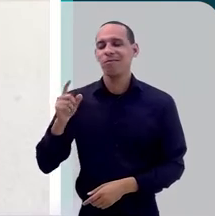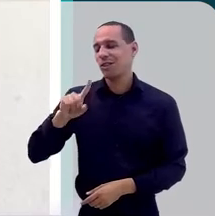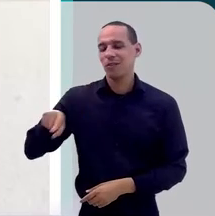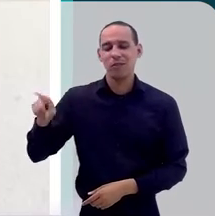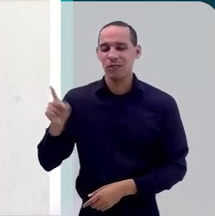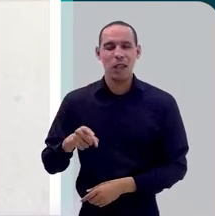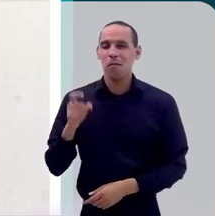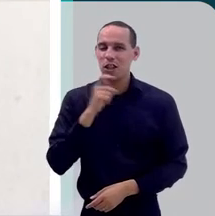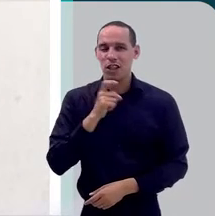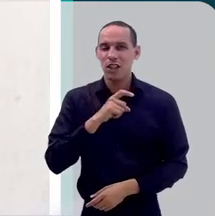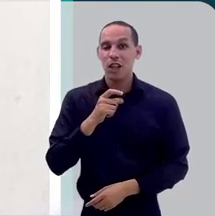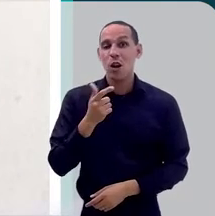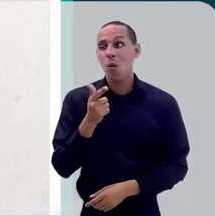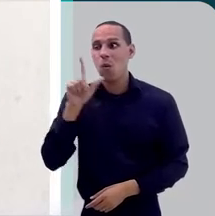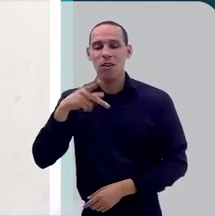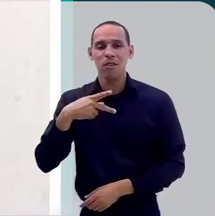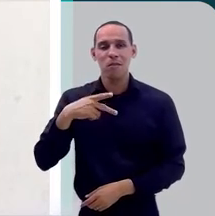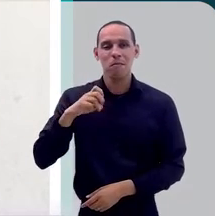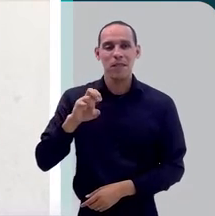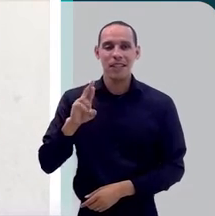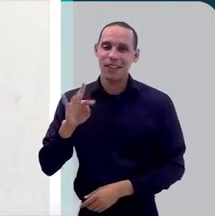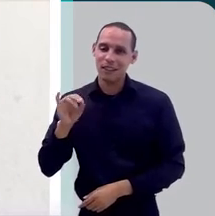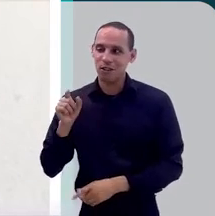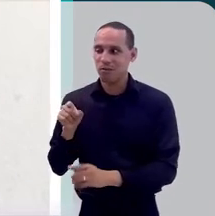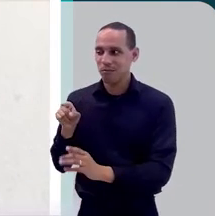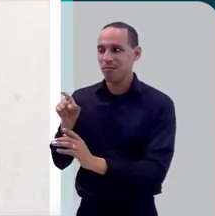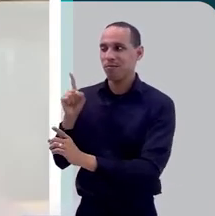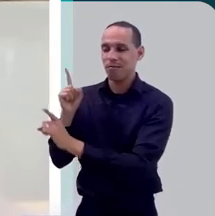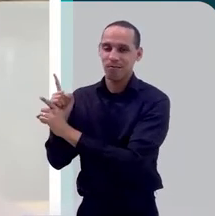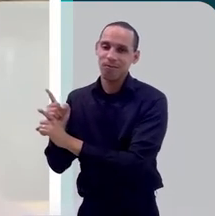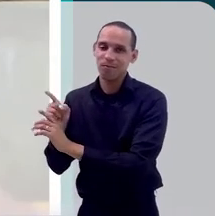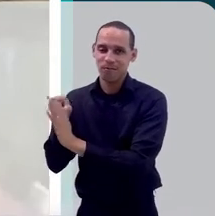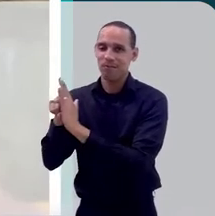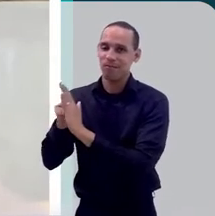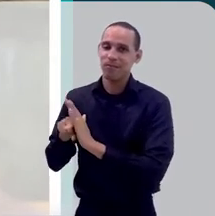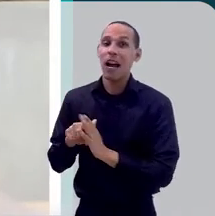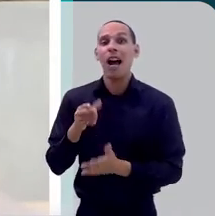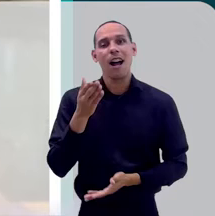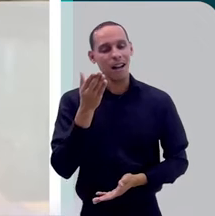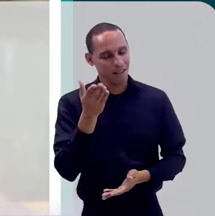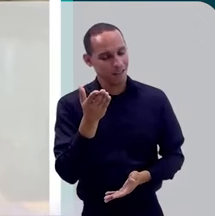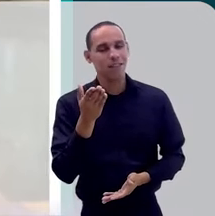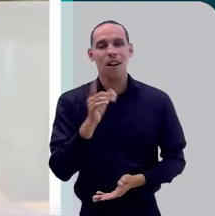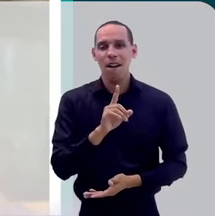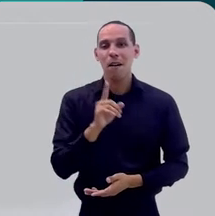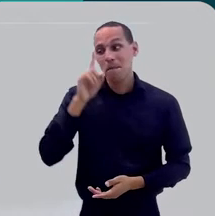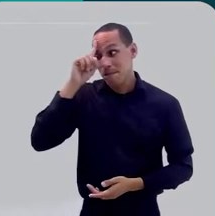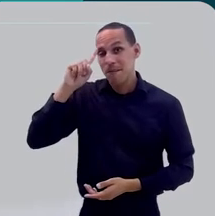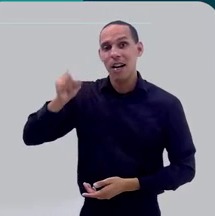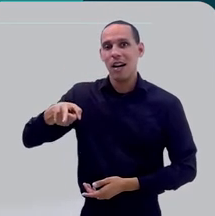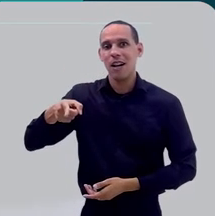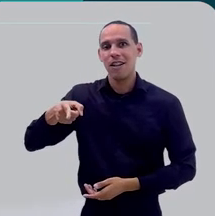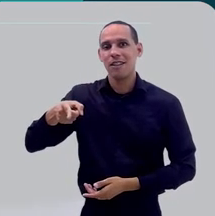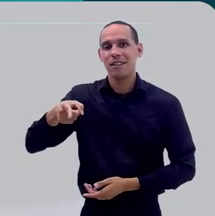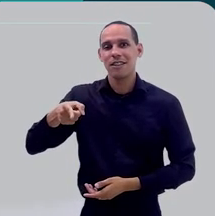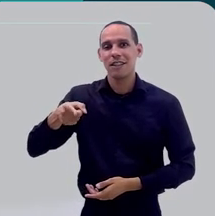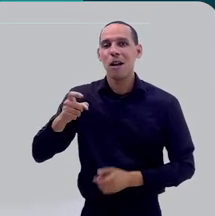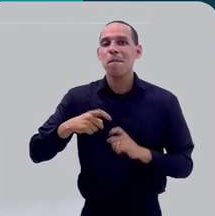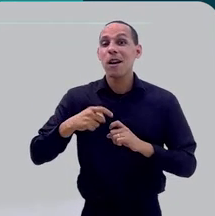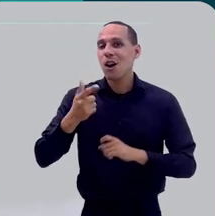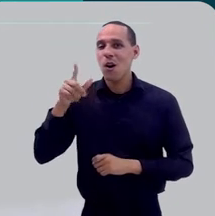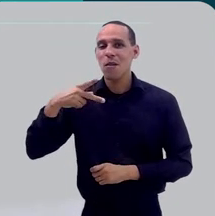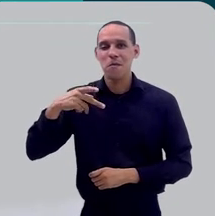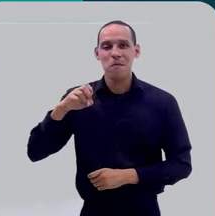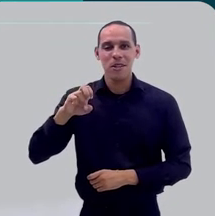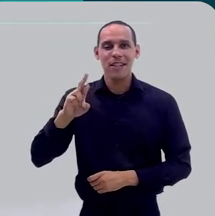negada pelo perito. Ah, então, ok. A senhora faz encaminhamento, ou seja, e aí o